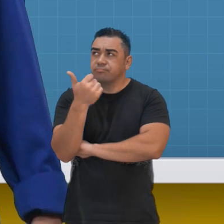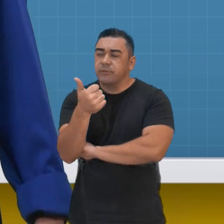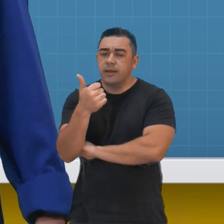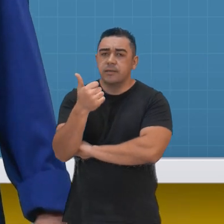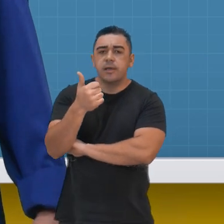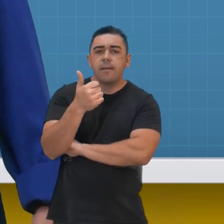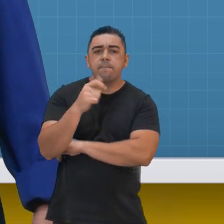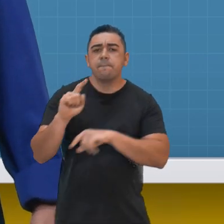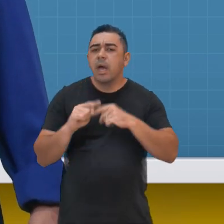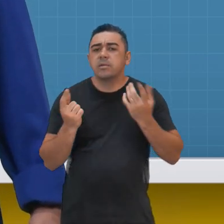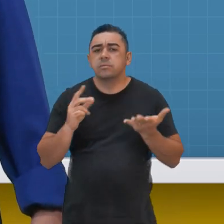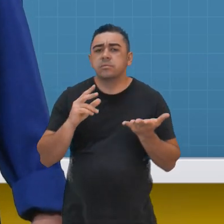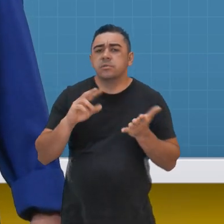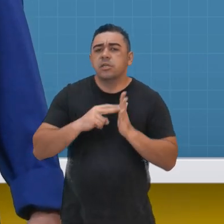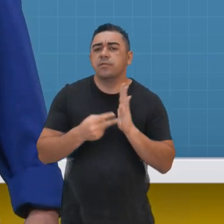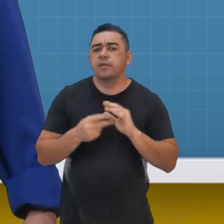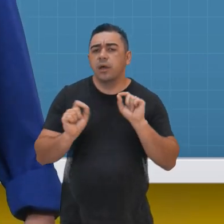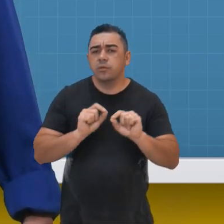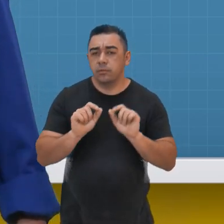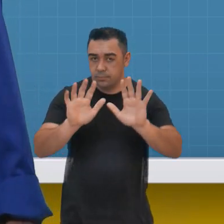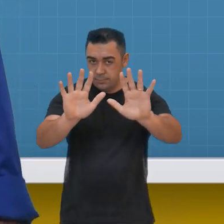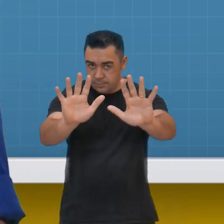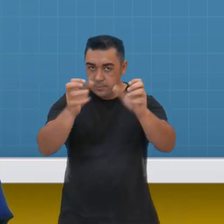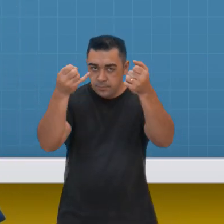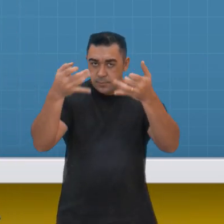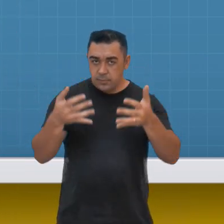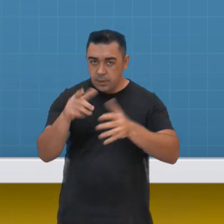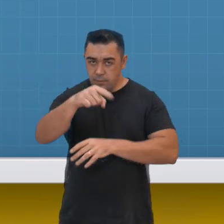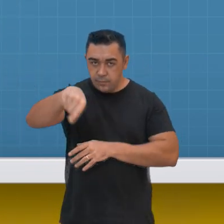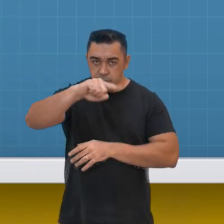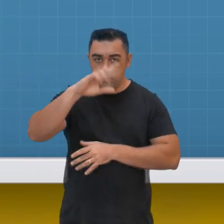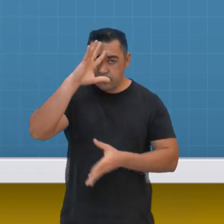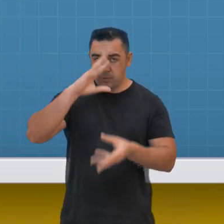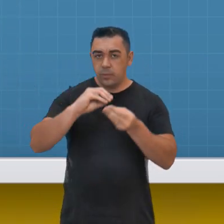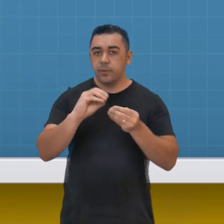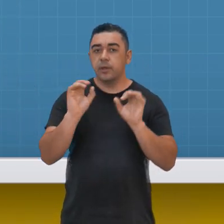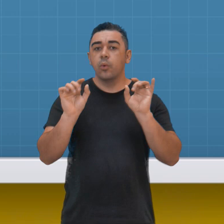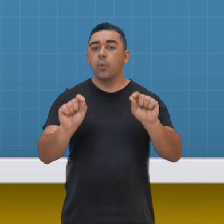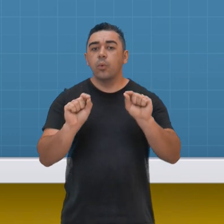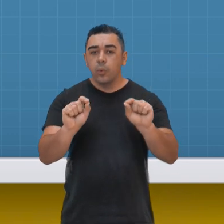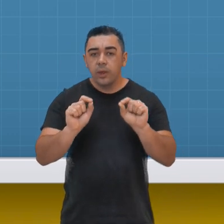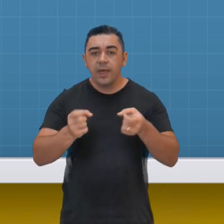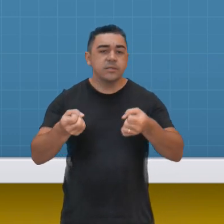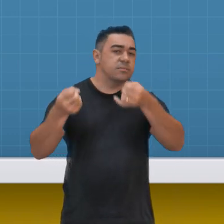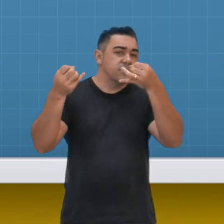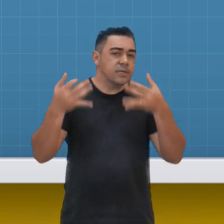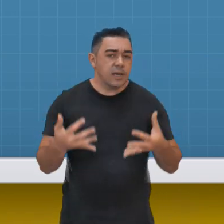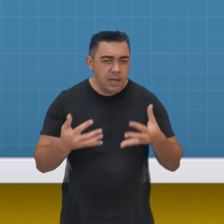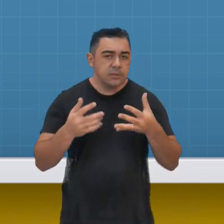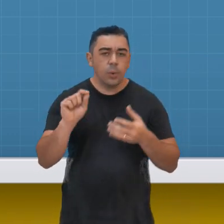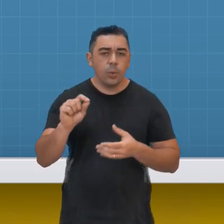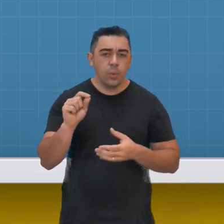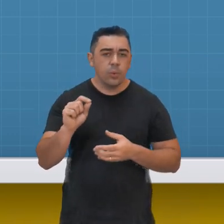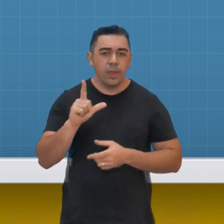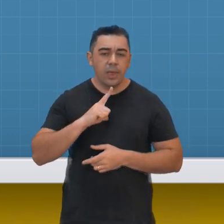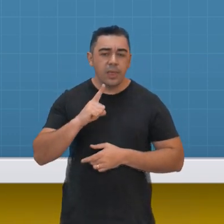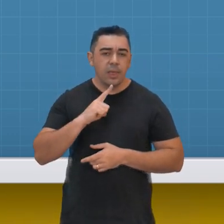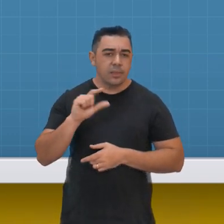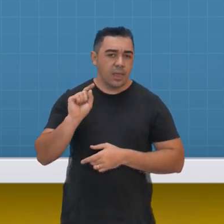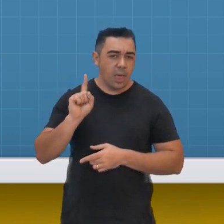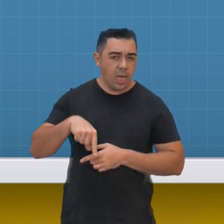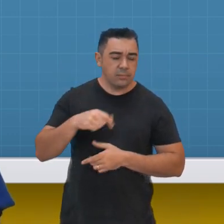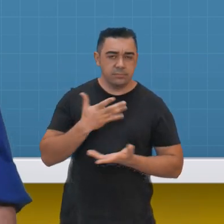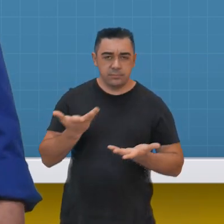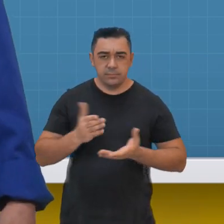não entendi isso daí. Já nós vamos entender isso, a explicação desse provérbio.